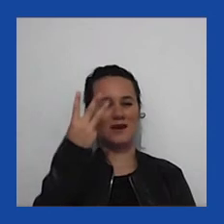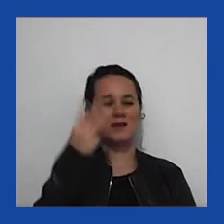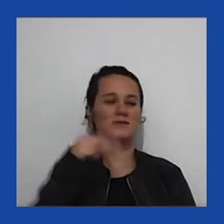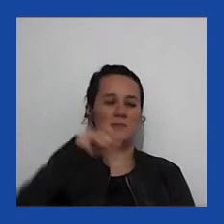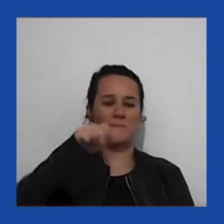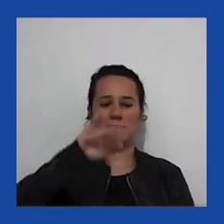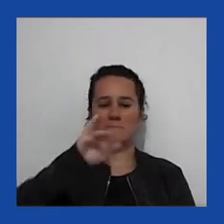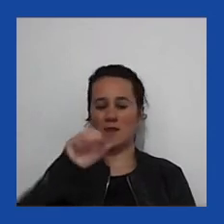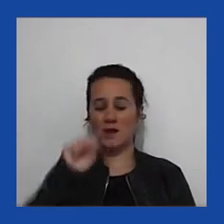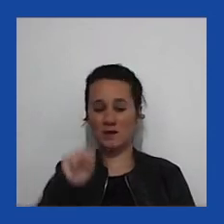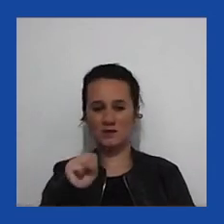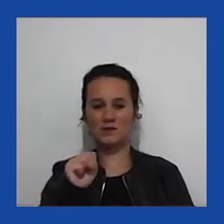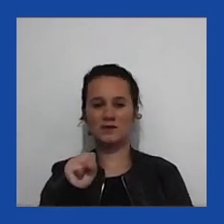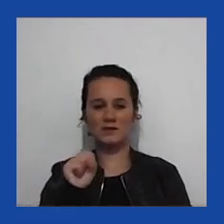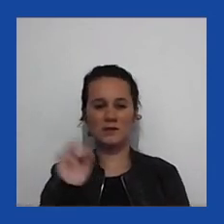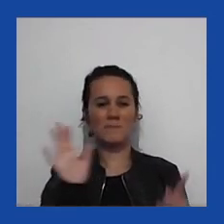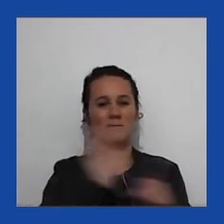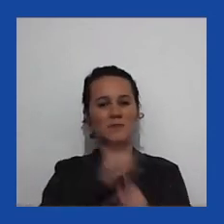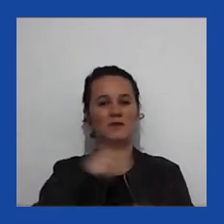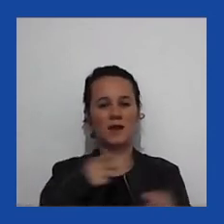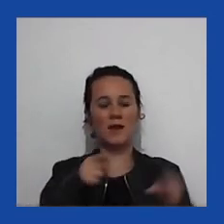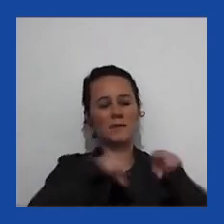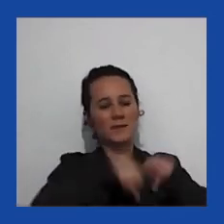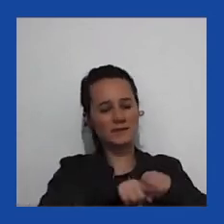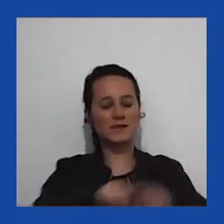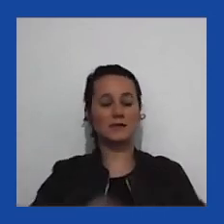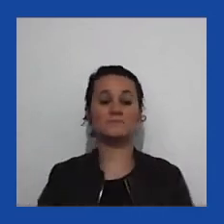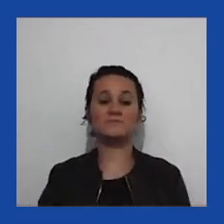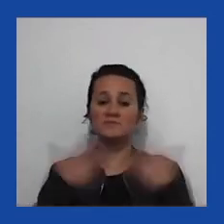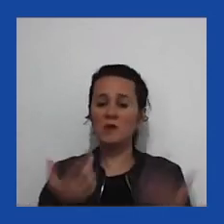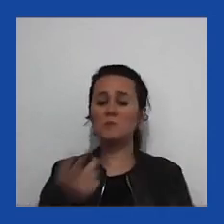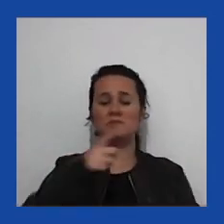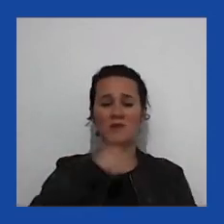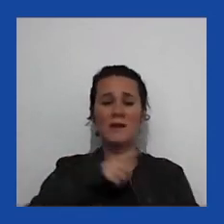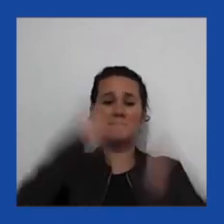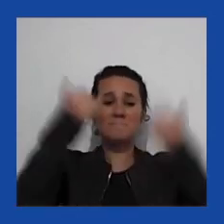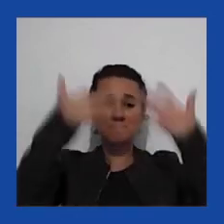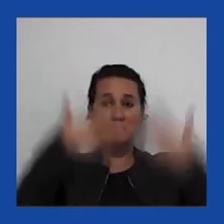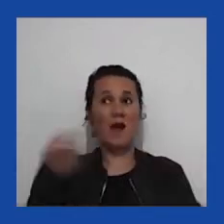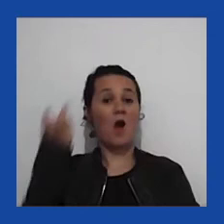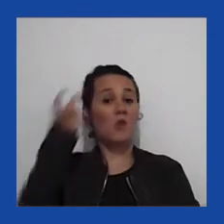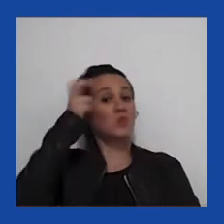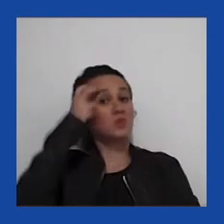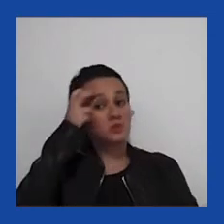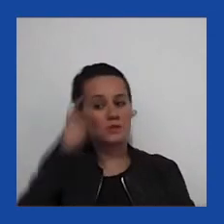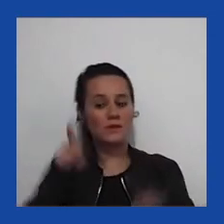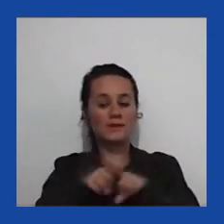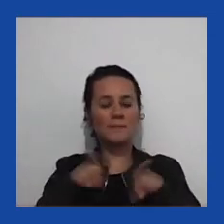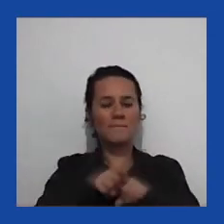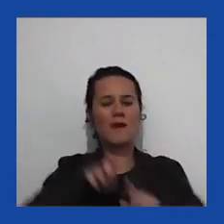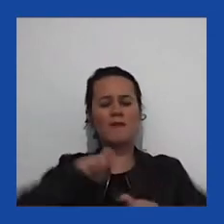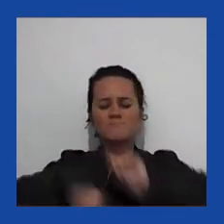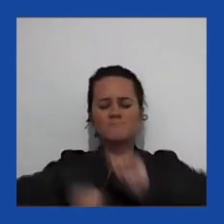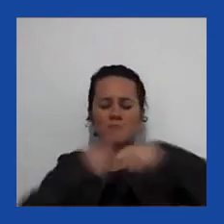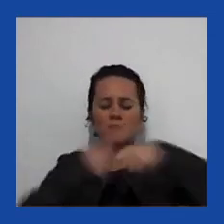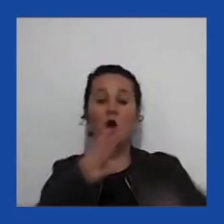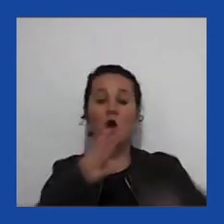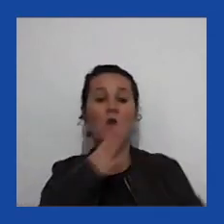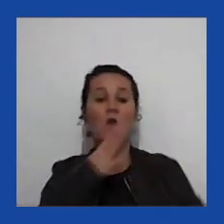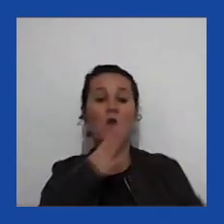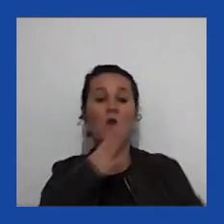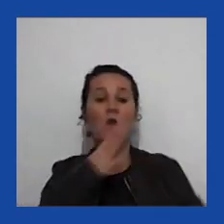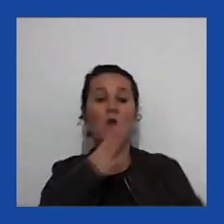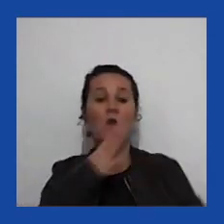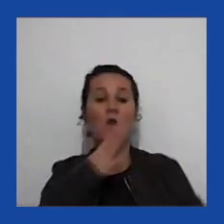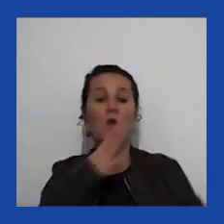Minas, copatrocinada pela Nexa Resources. Então, além de falar da cultura, além de falar do conhecimento, nós já vamos trazer aqui ações